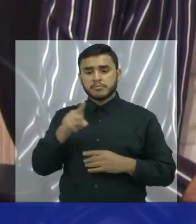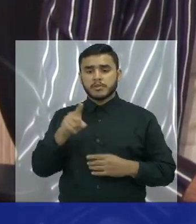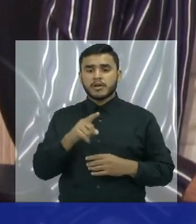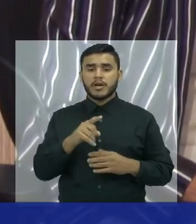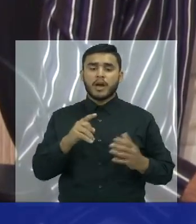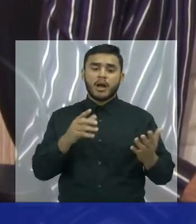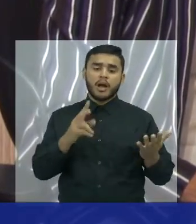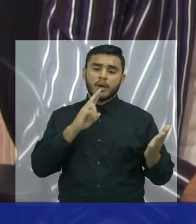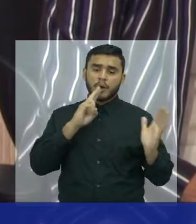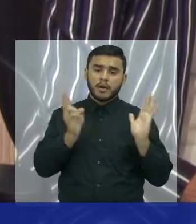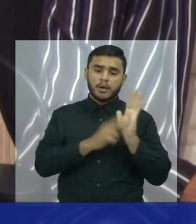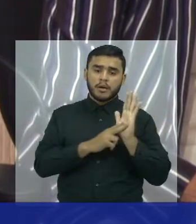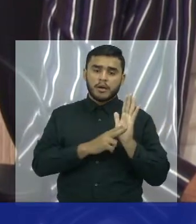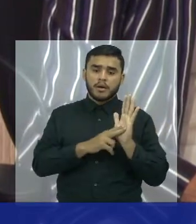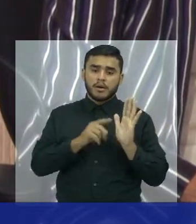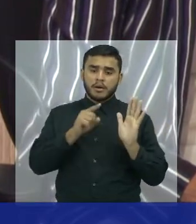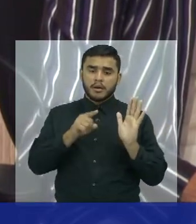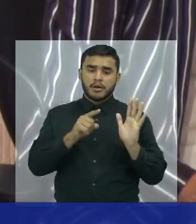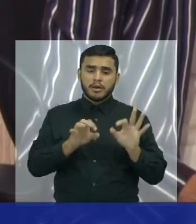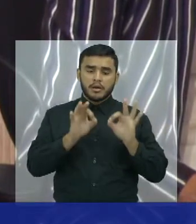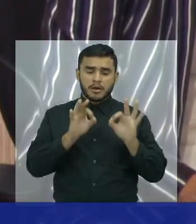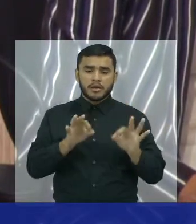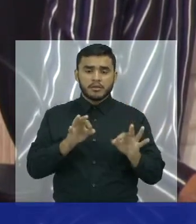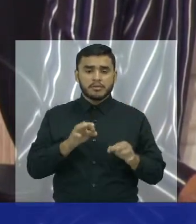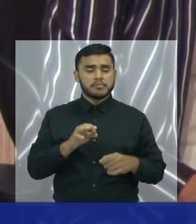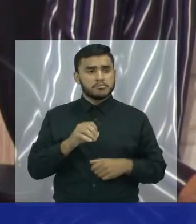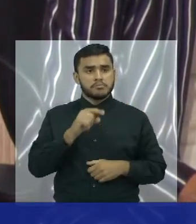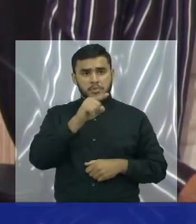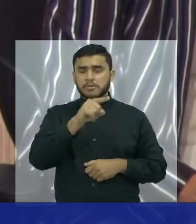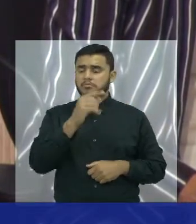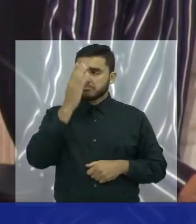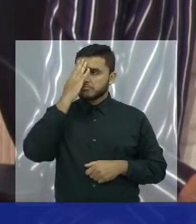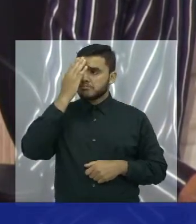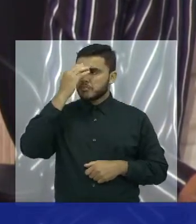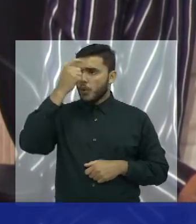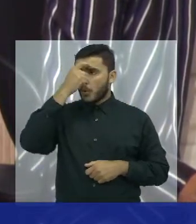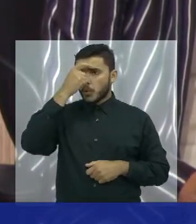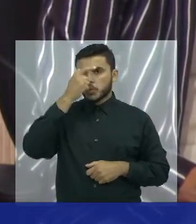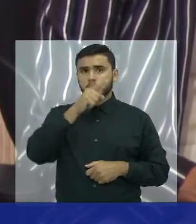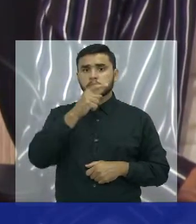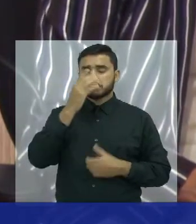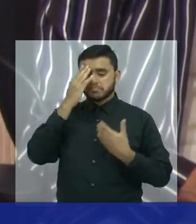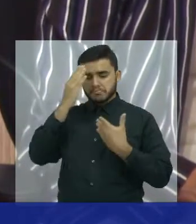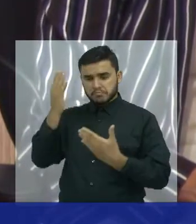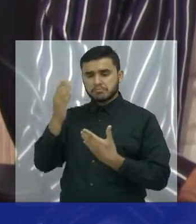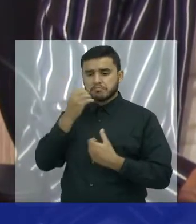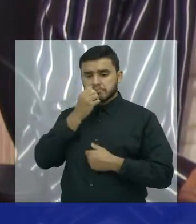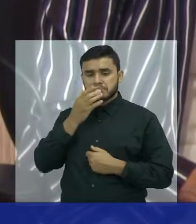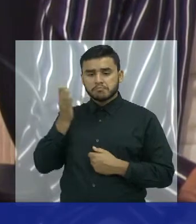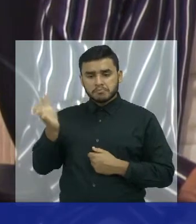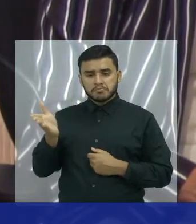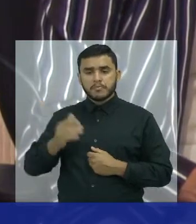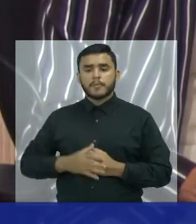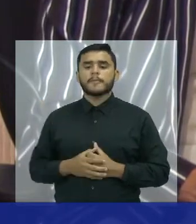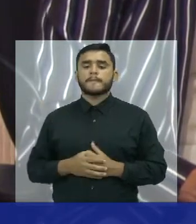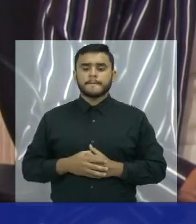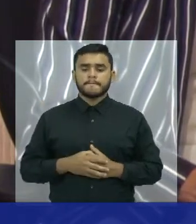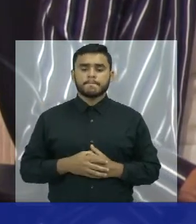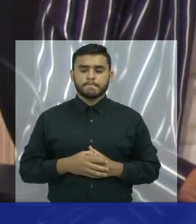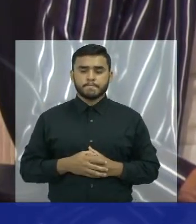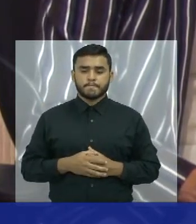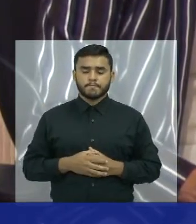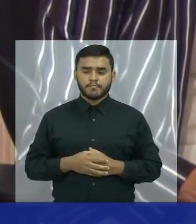uma infração que não pode deixar de passar, e mesmo assim ele agradece a atenção do fiscal, isso é muito importante.